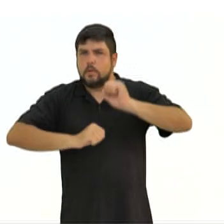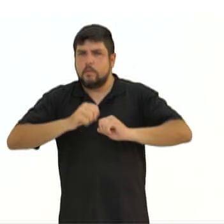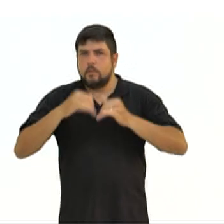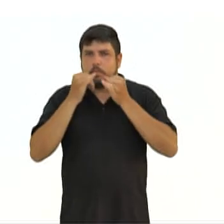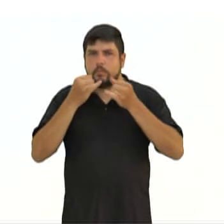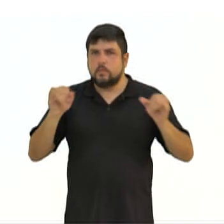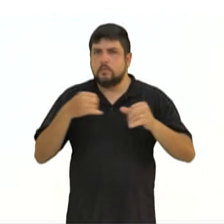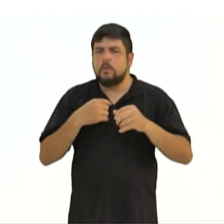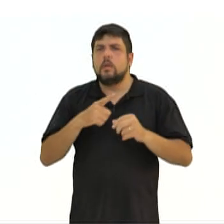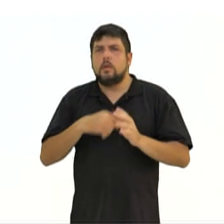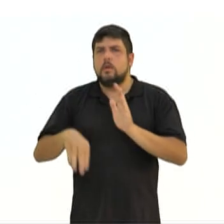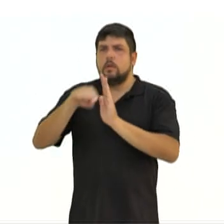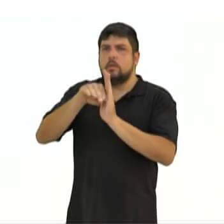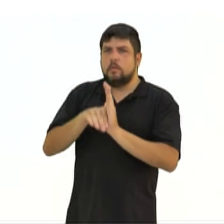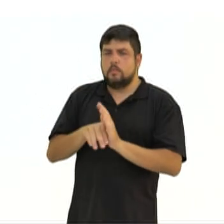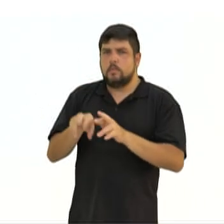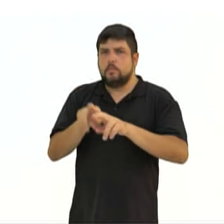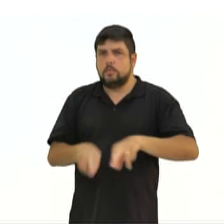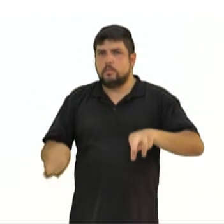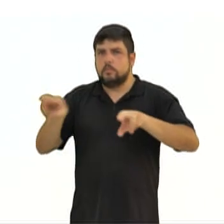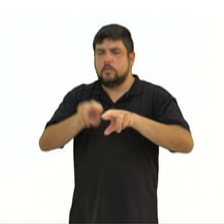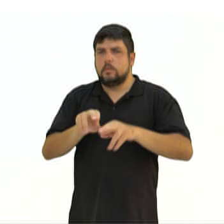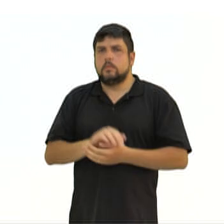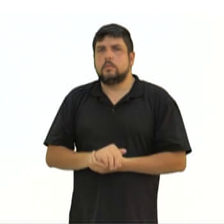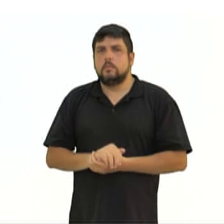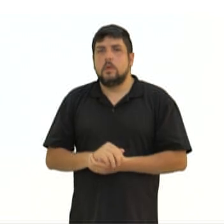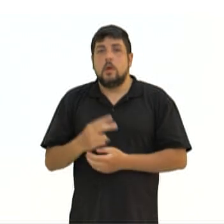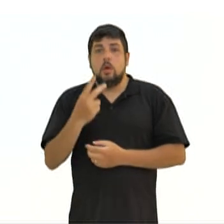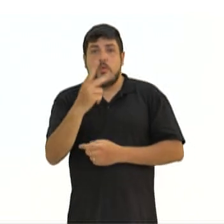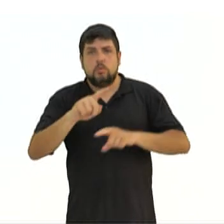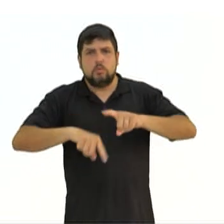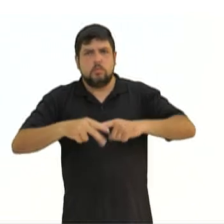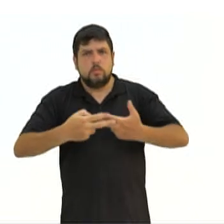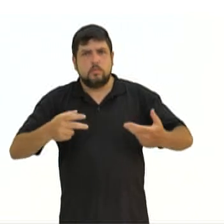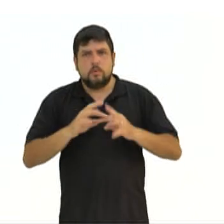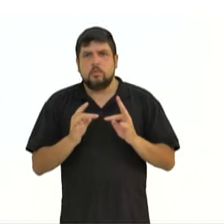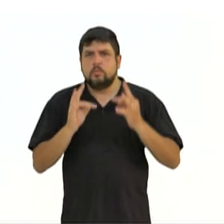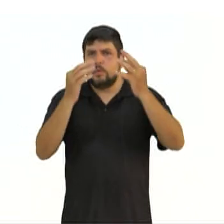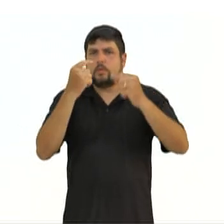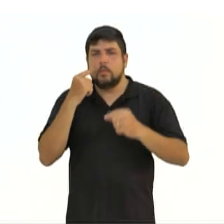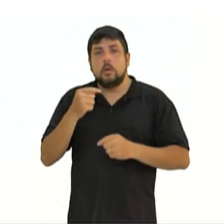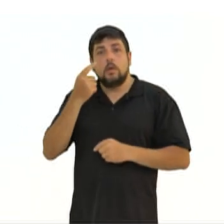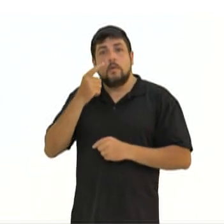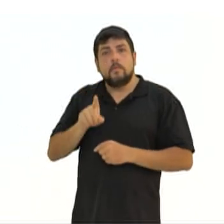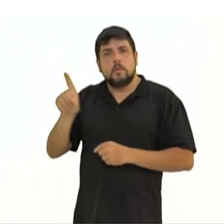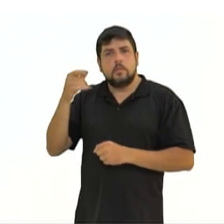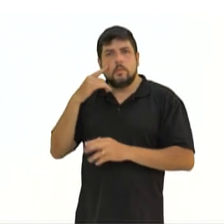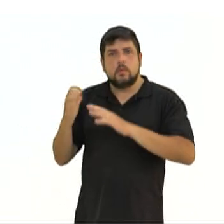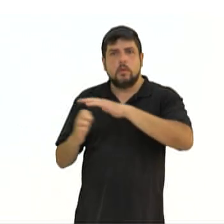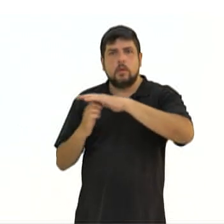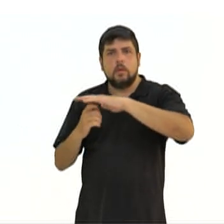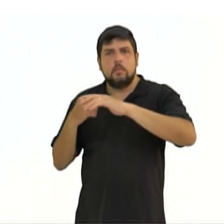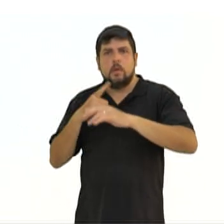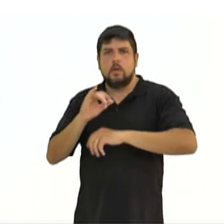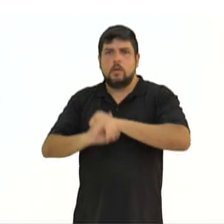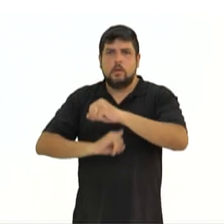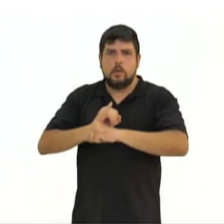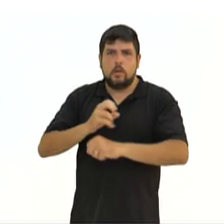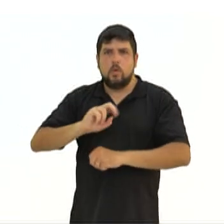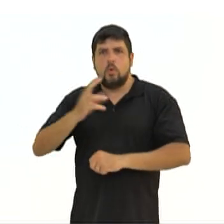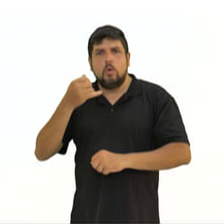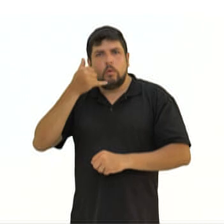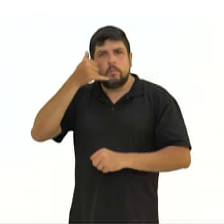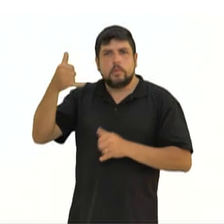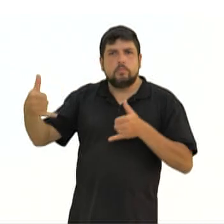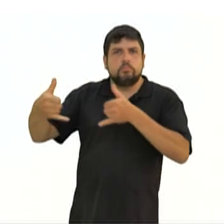programas de reciclagem. Antes de jogar fora o seu equipamento eletrônico, verifique se a empresa tem, via internet, um central de